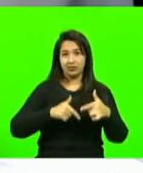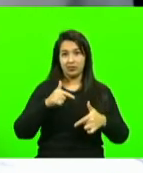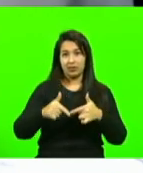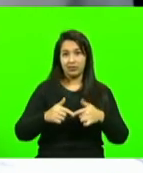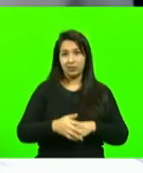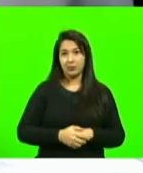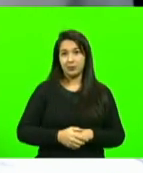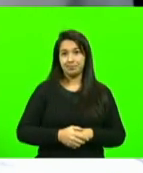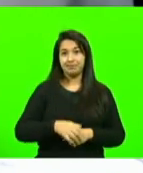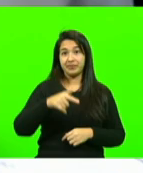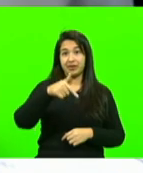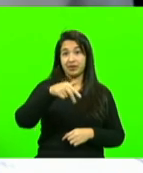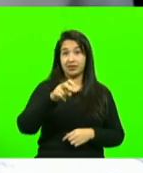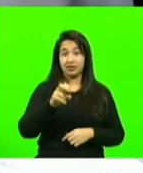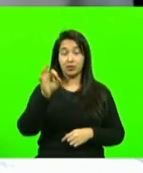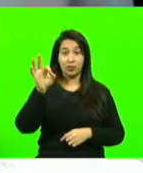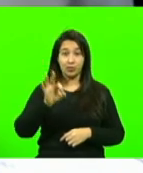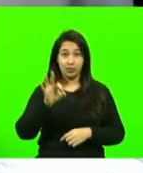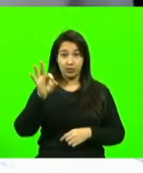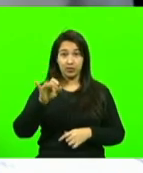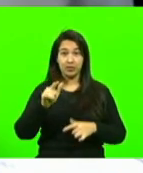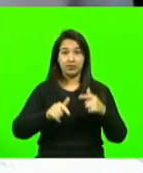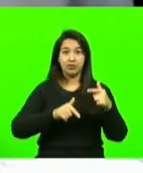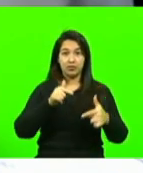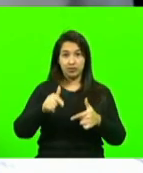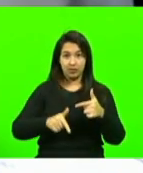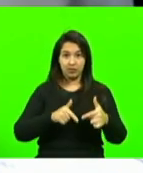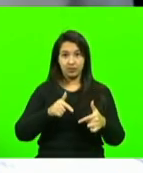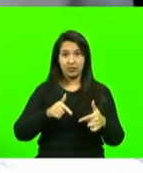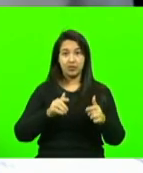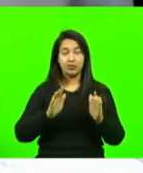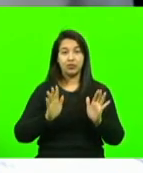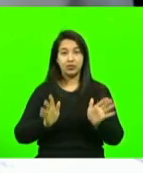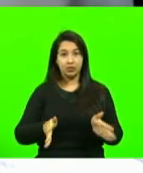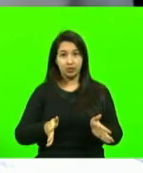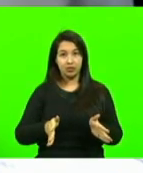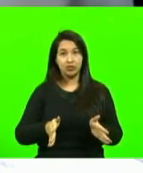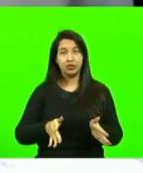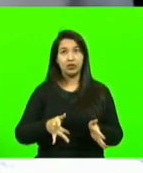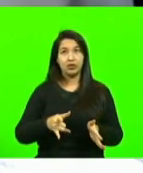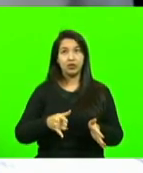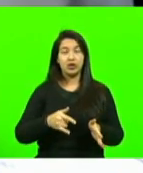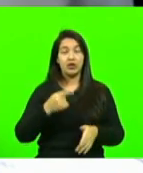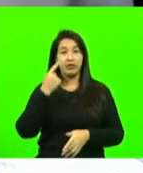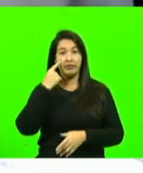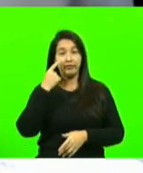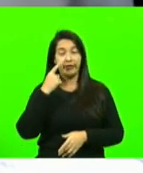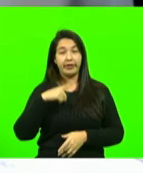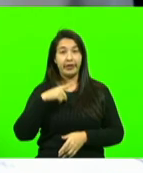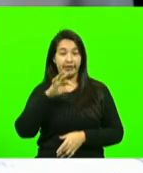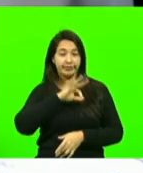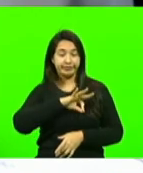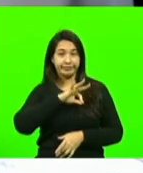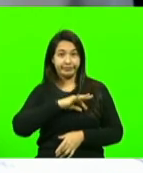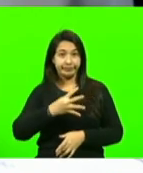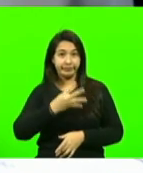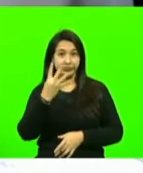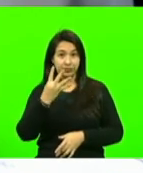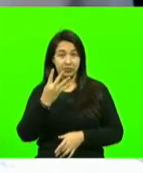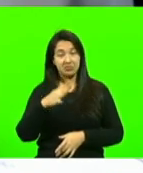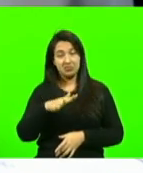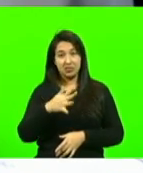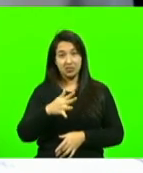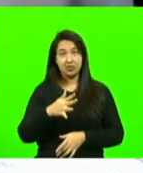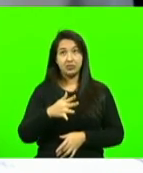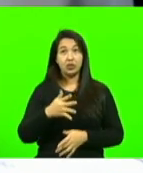75 por certo esses trabalhadores que foram apresentados aqui é que ganhou até quatro salários mínimos né na apresentação do